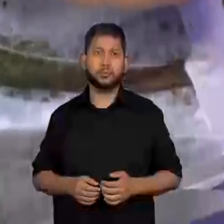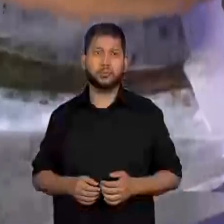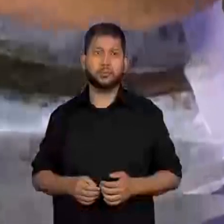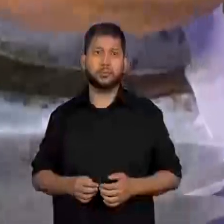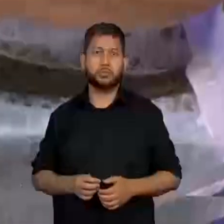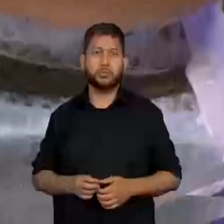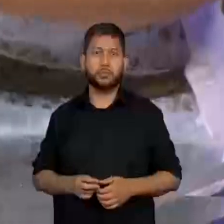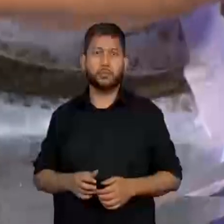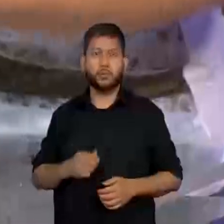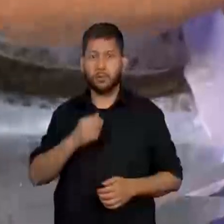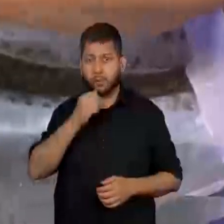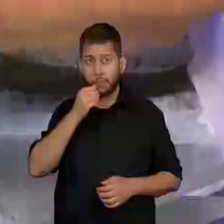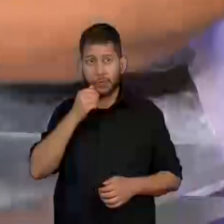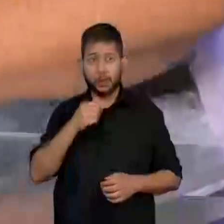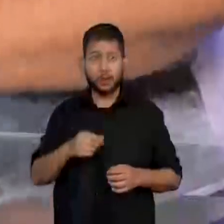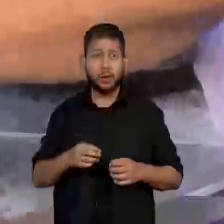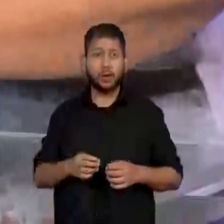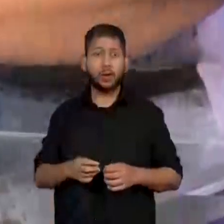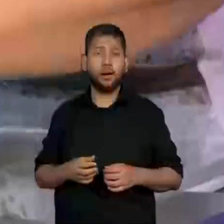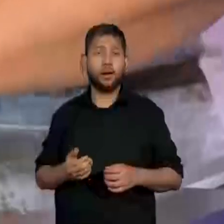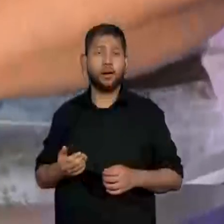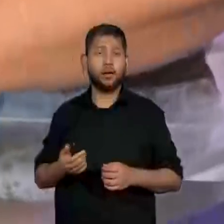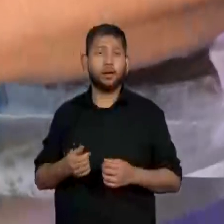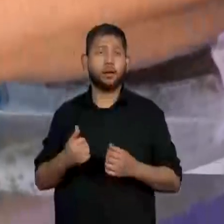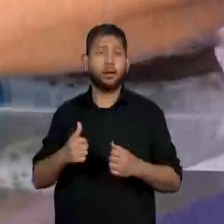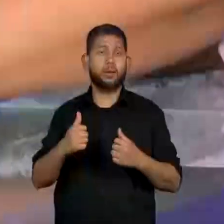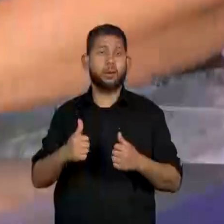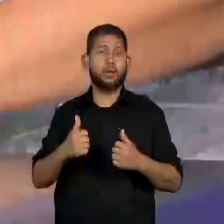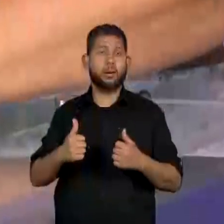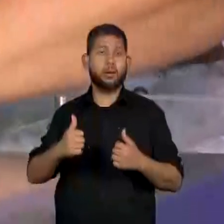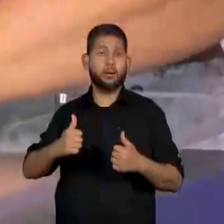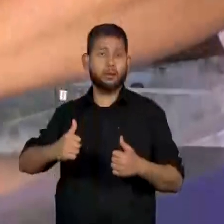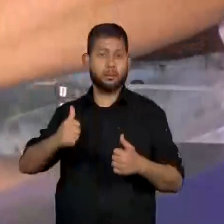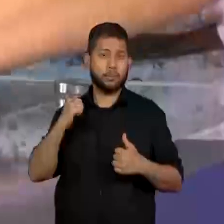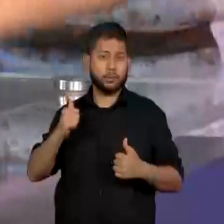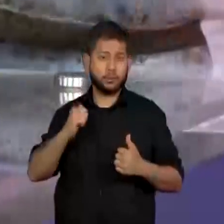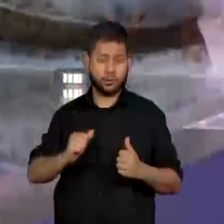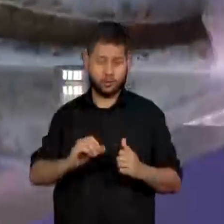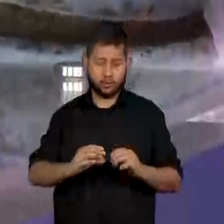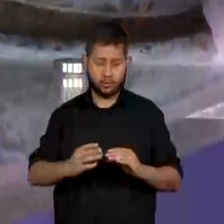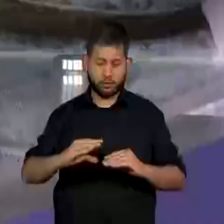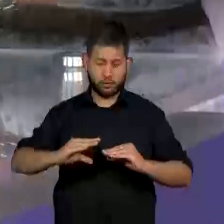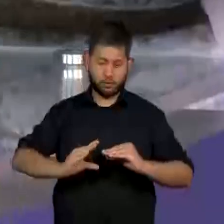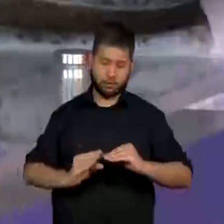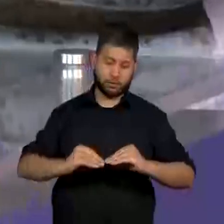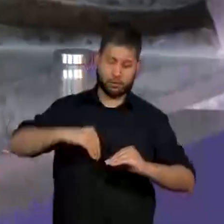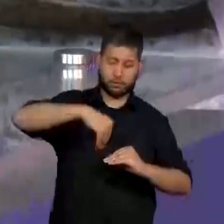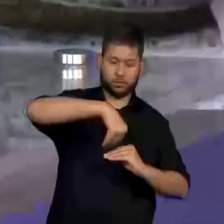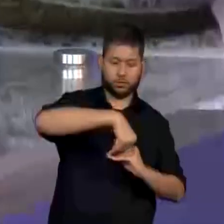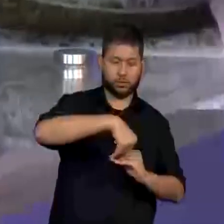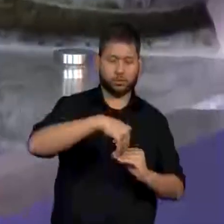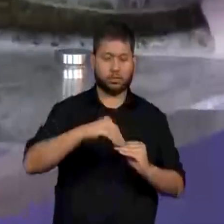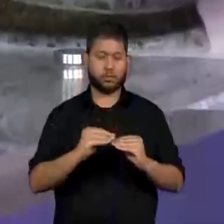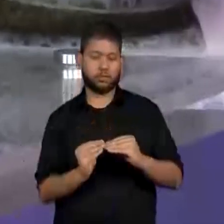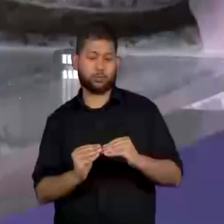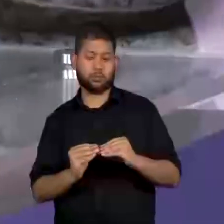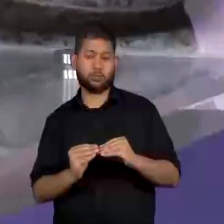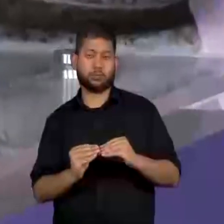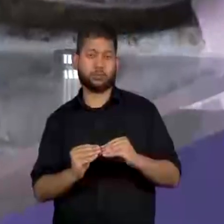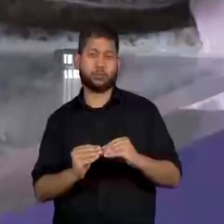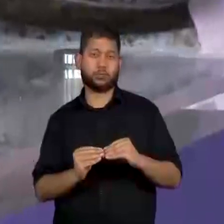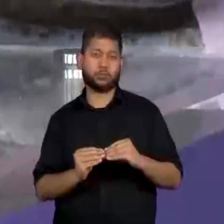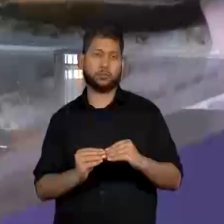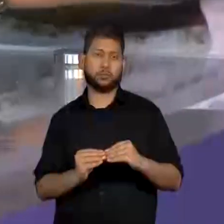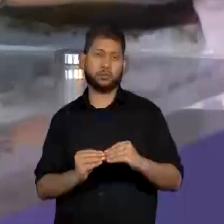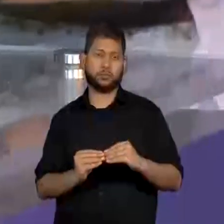e fazer uma dobra para trás nas patinhas de trás para fazer ele para fazer